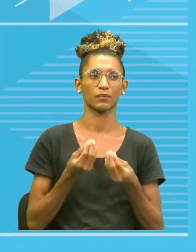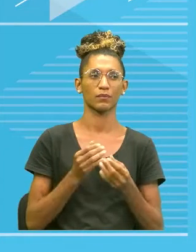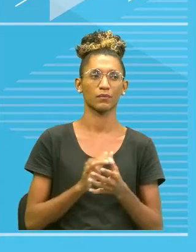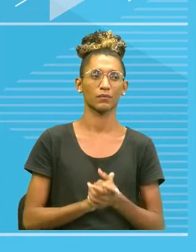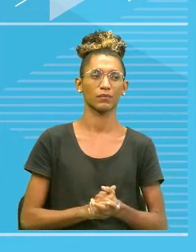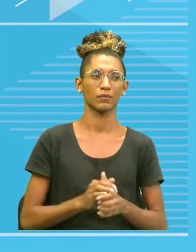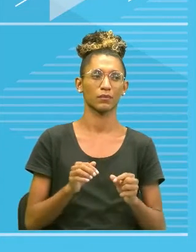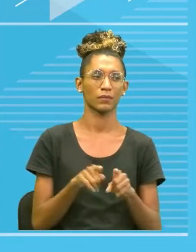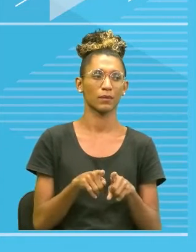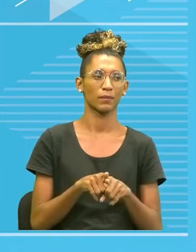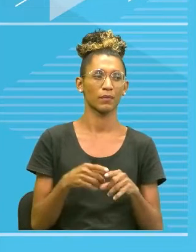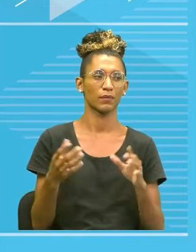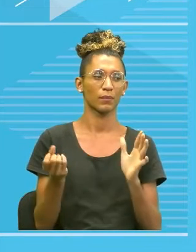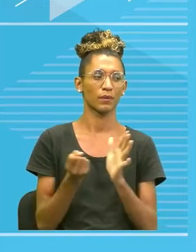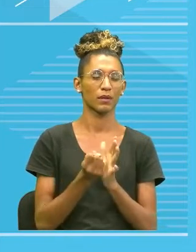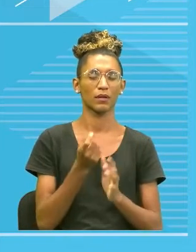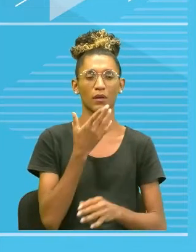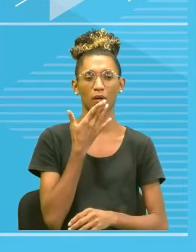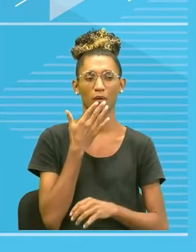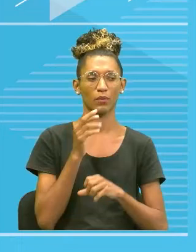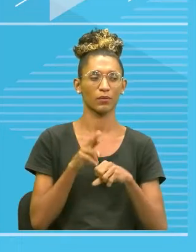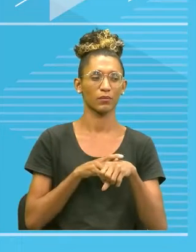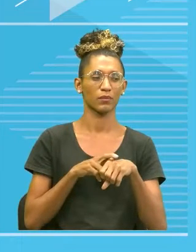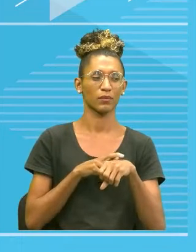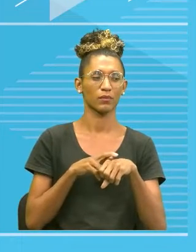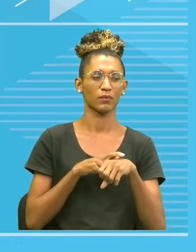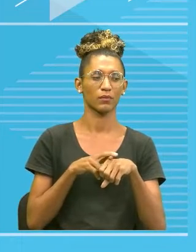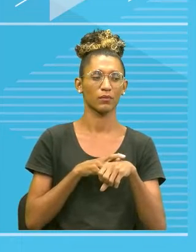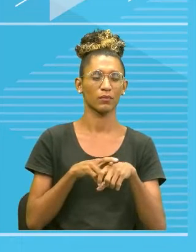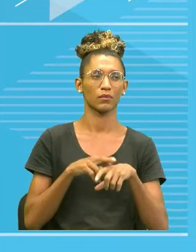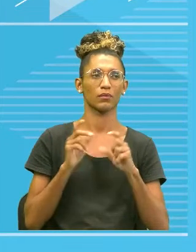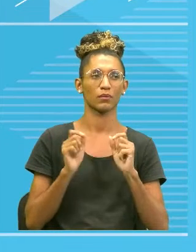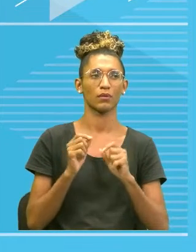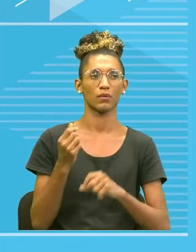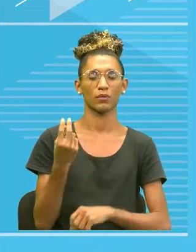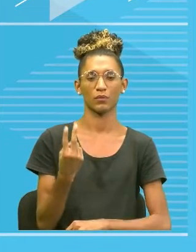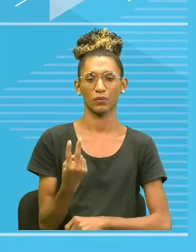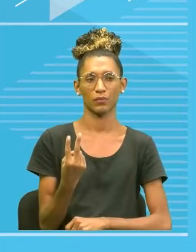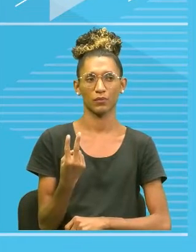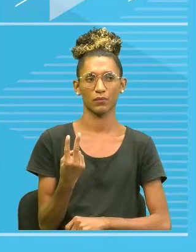E vou marcar de roxo o trabalho 2.